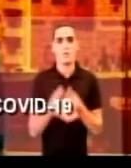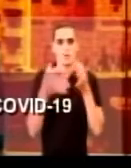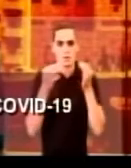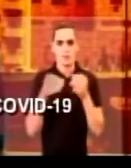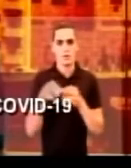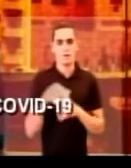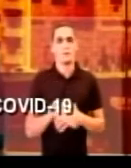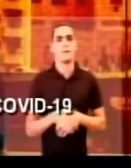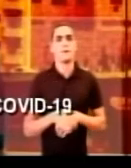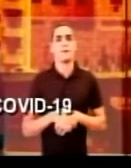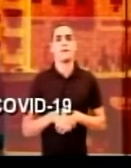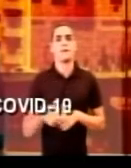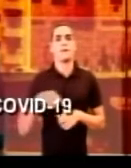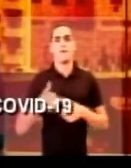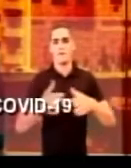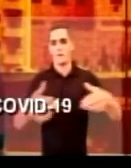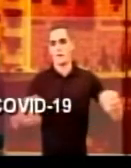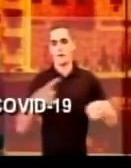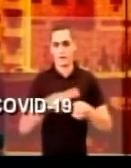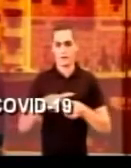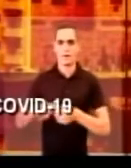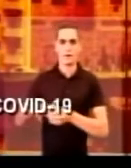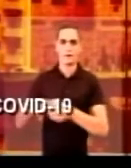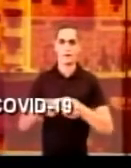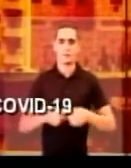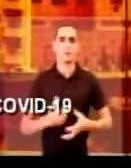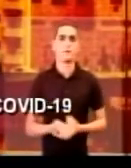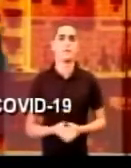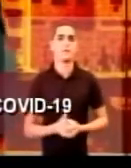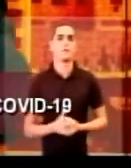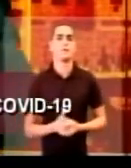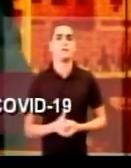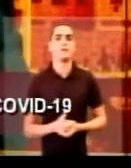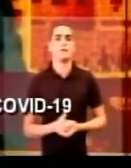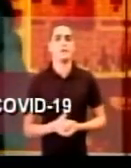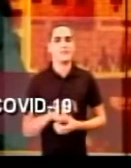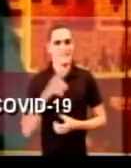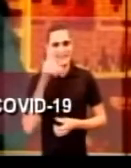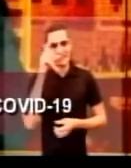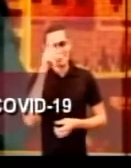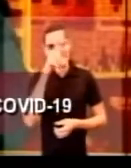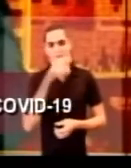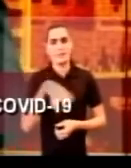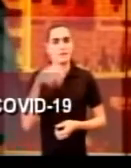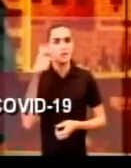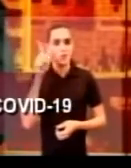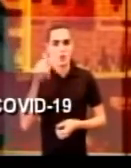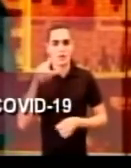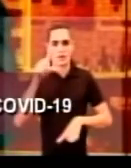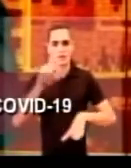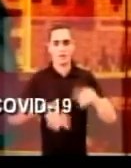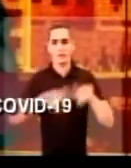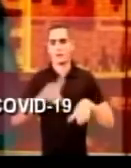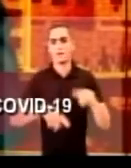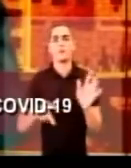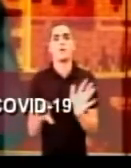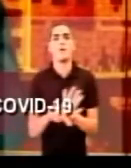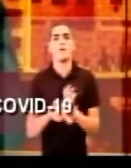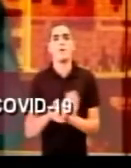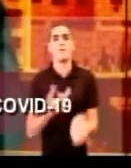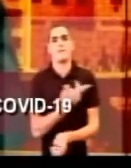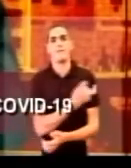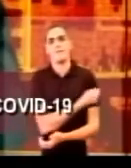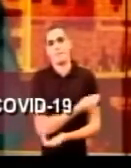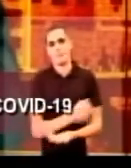que muitas cidades hoje estão apertadas em adquirir insumos. Nós estamos